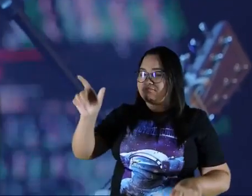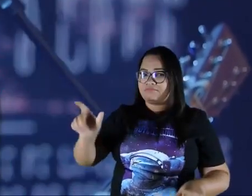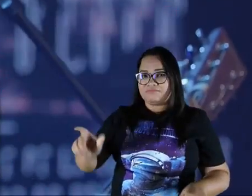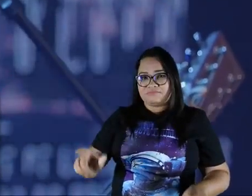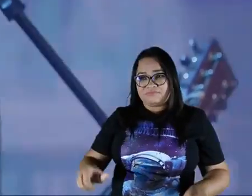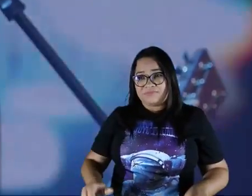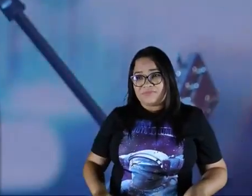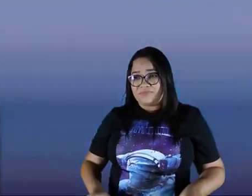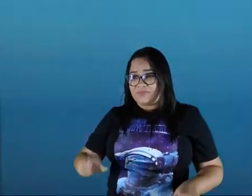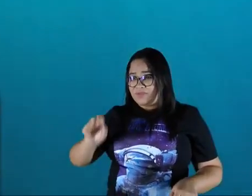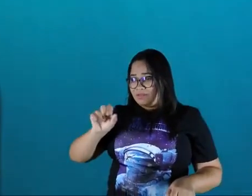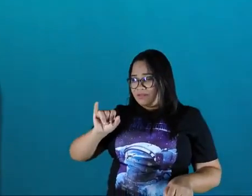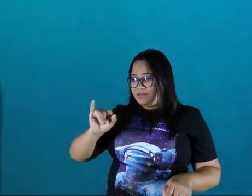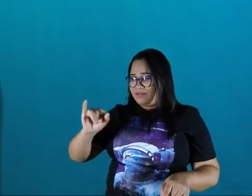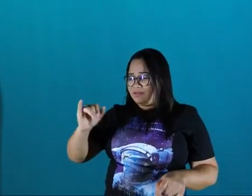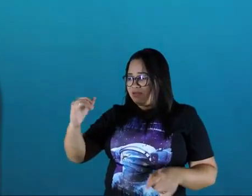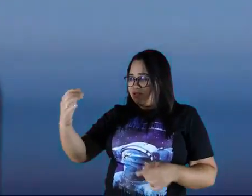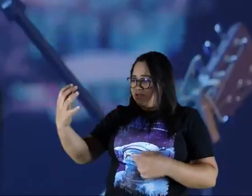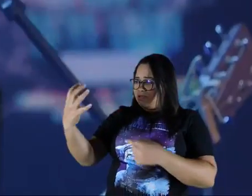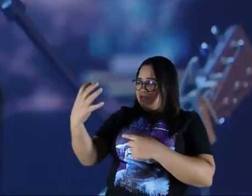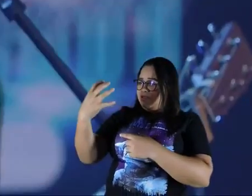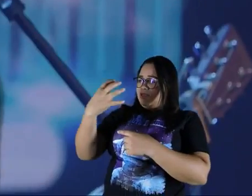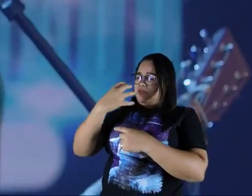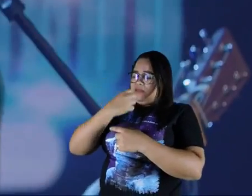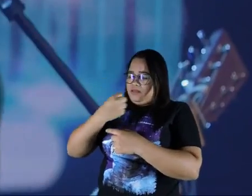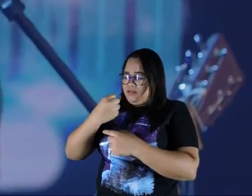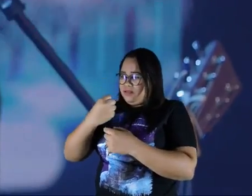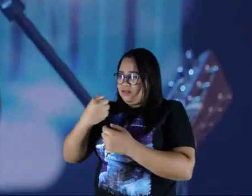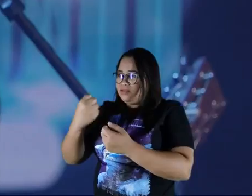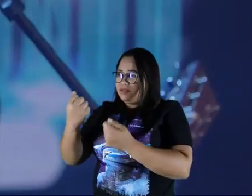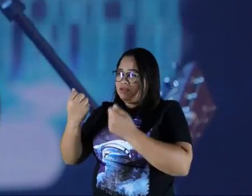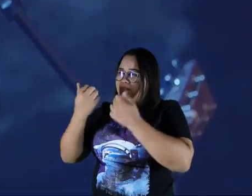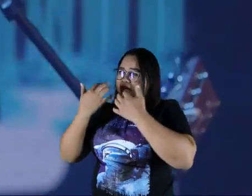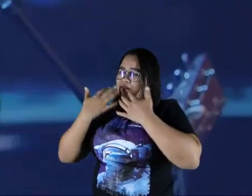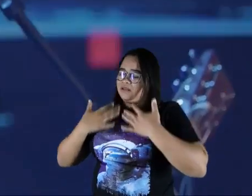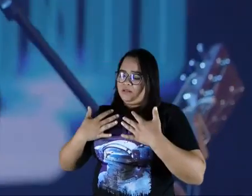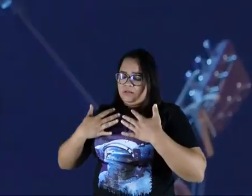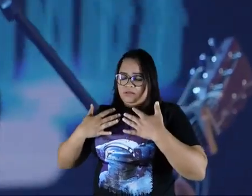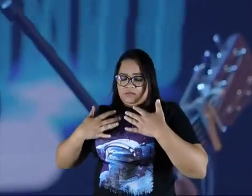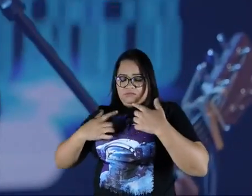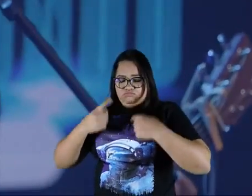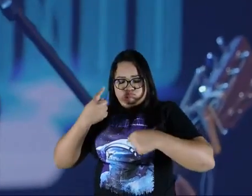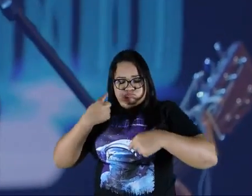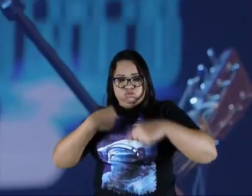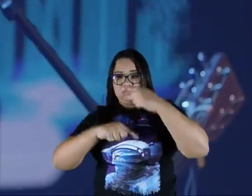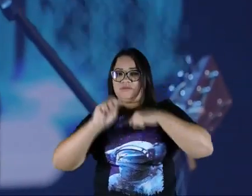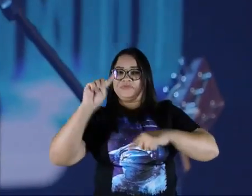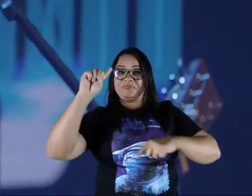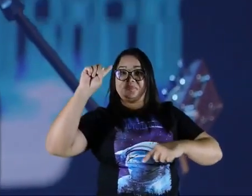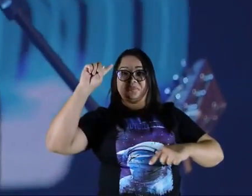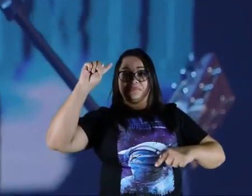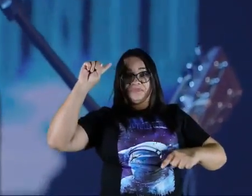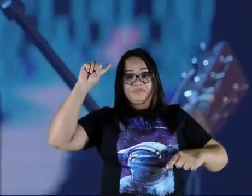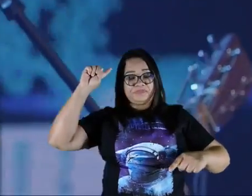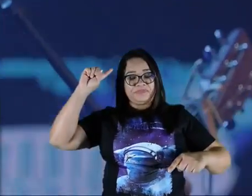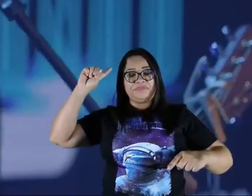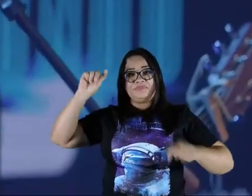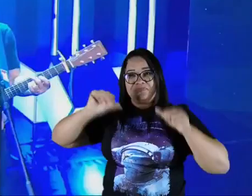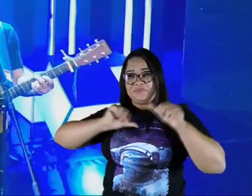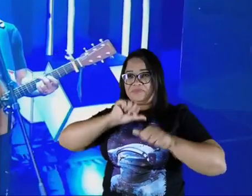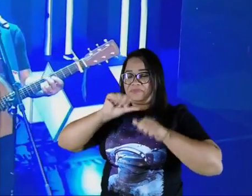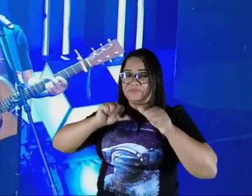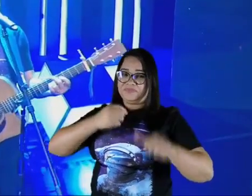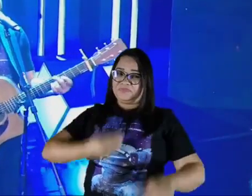quando me alcança, me balança, faz mudança faz